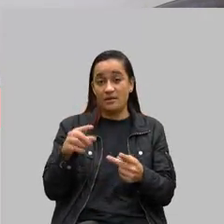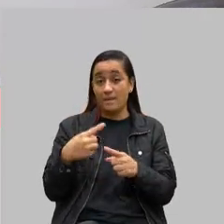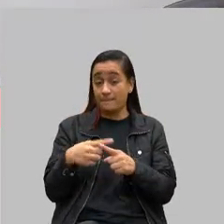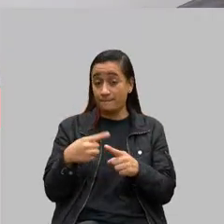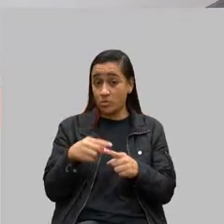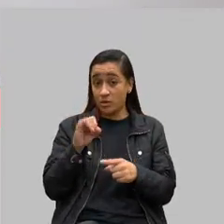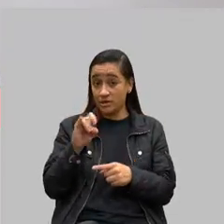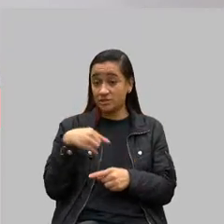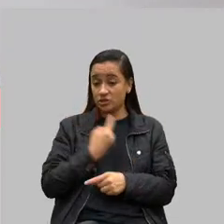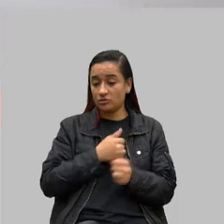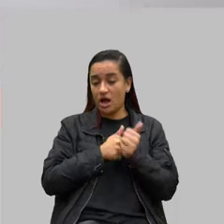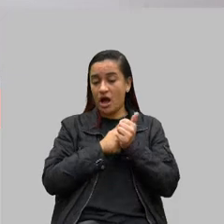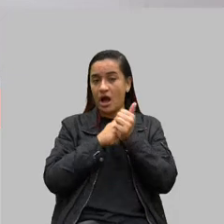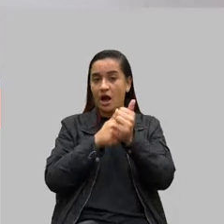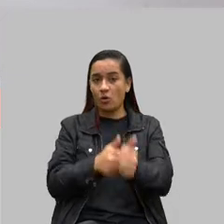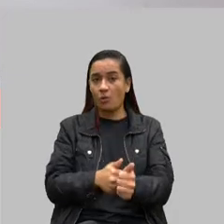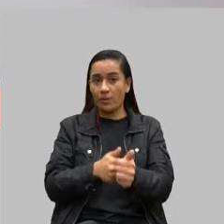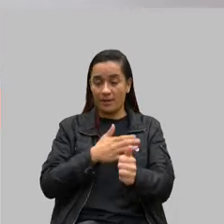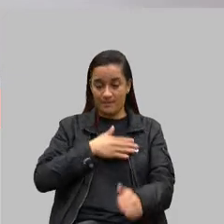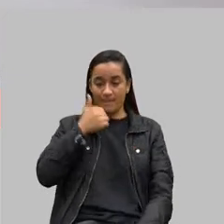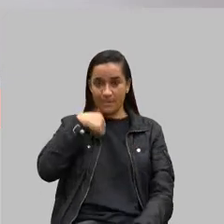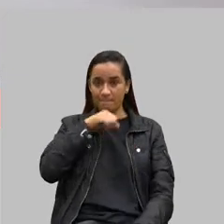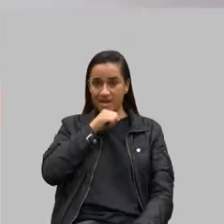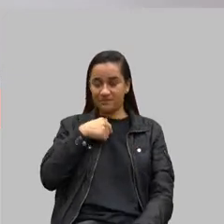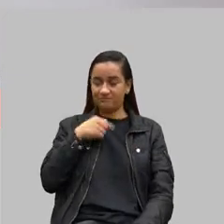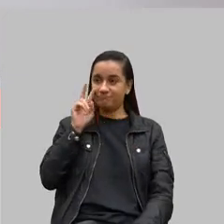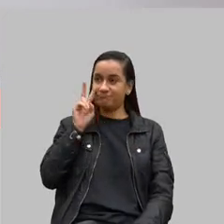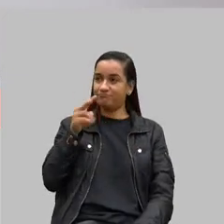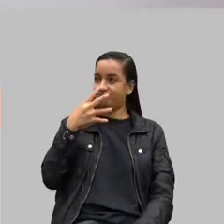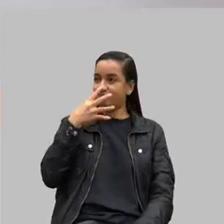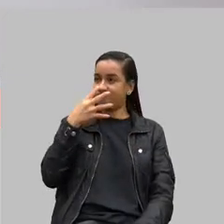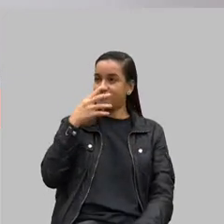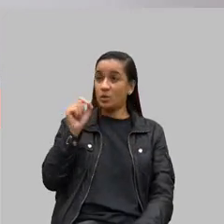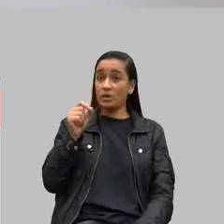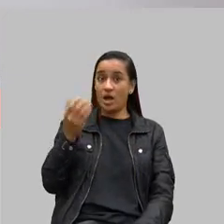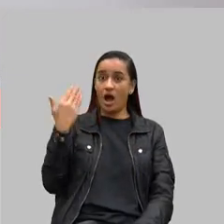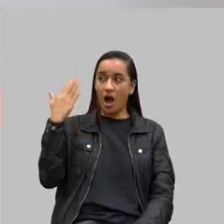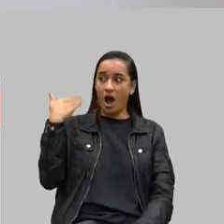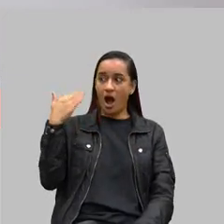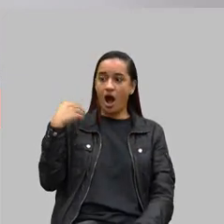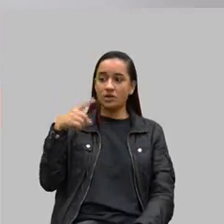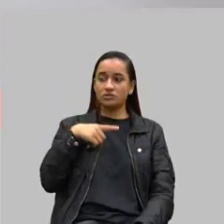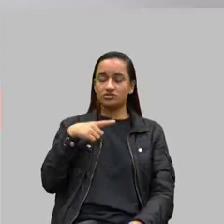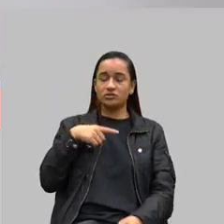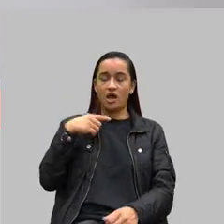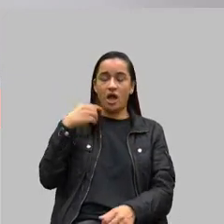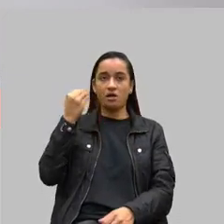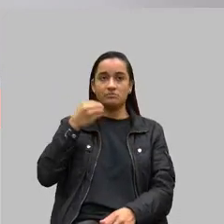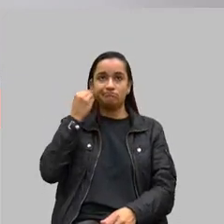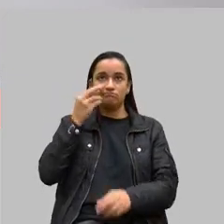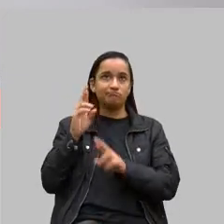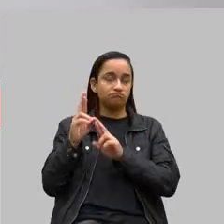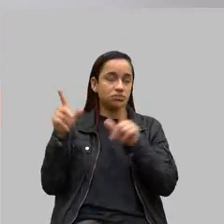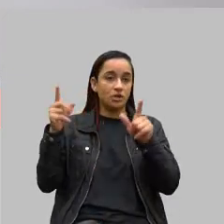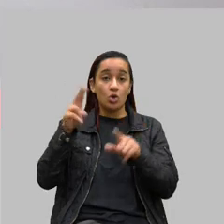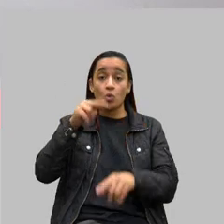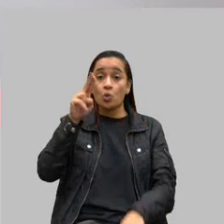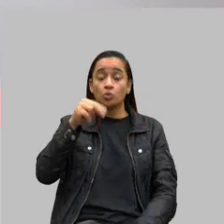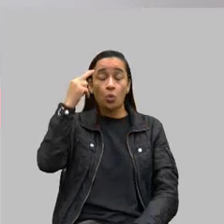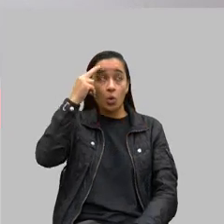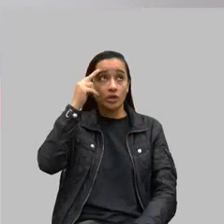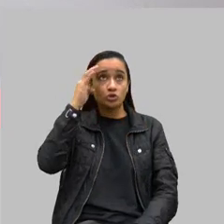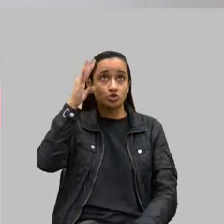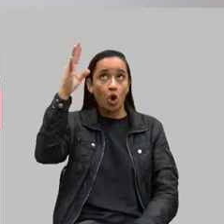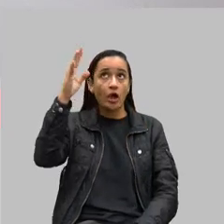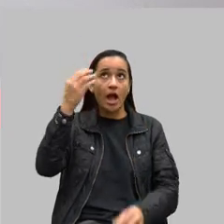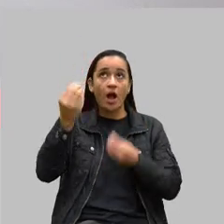muitos da minha mãe se a gente tinha uma realidade que a gente não podia nem pensar nem sonhar de recuperação de